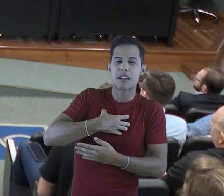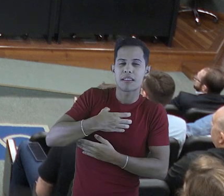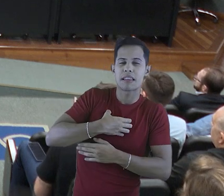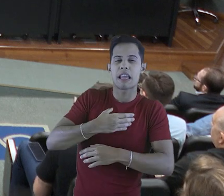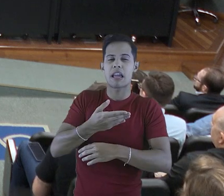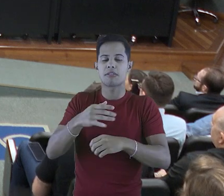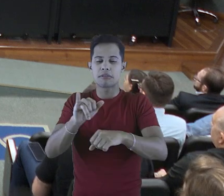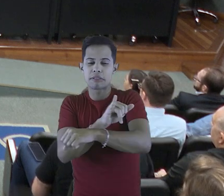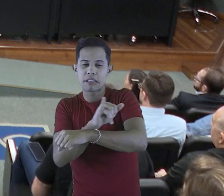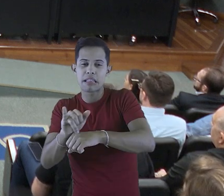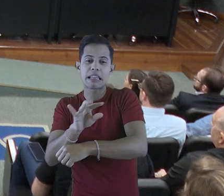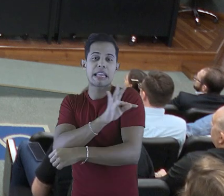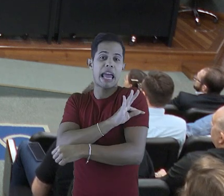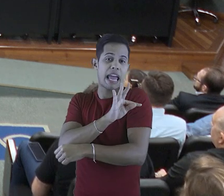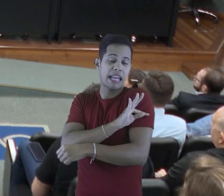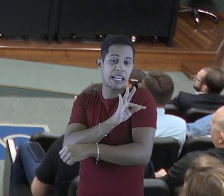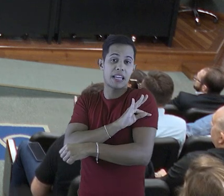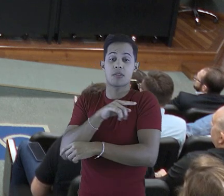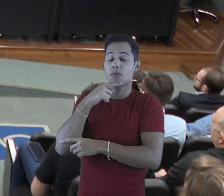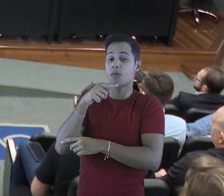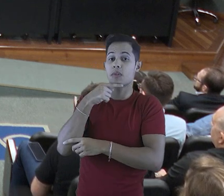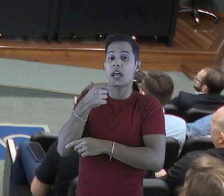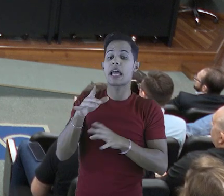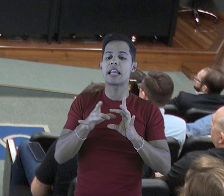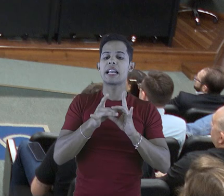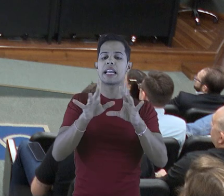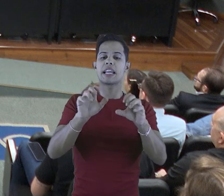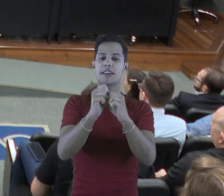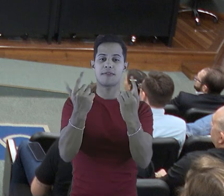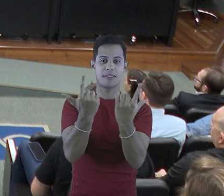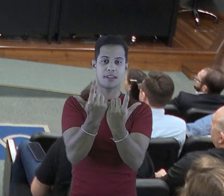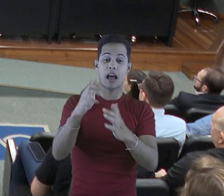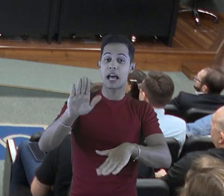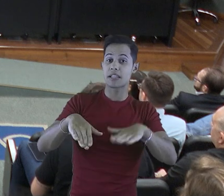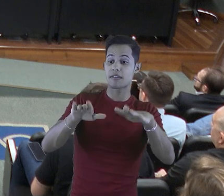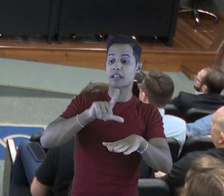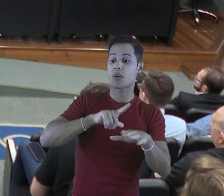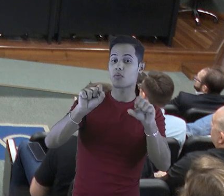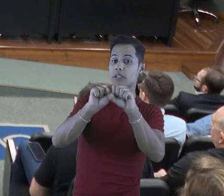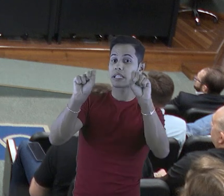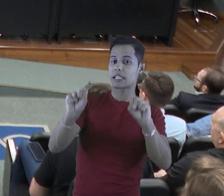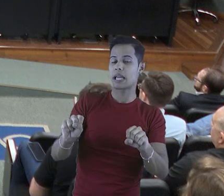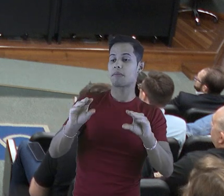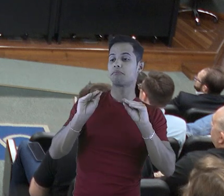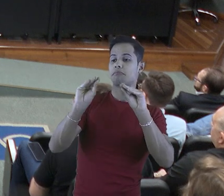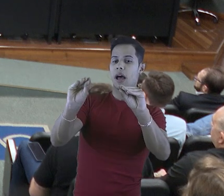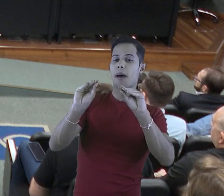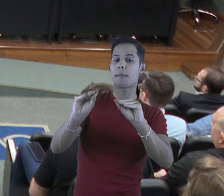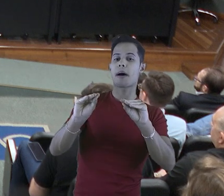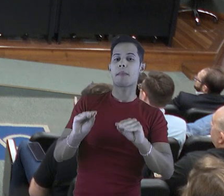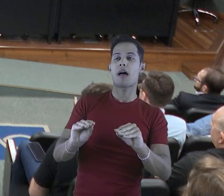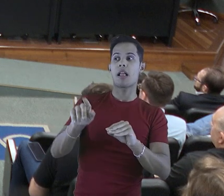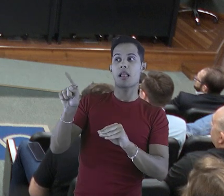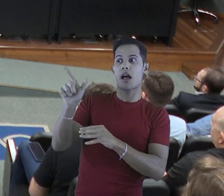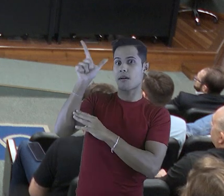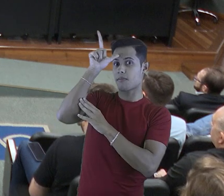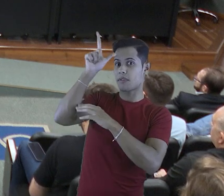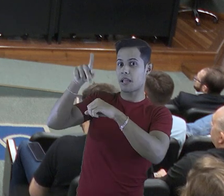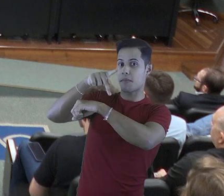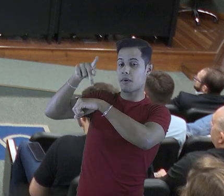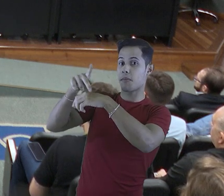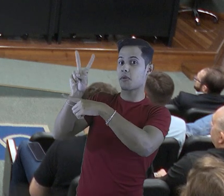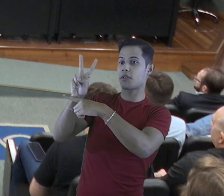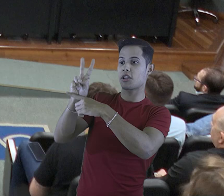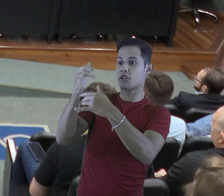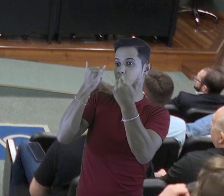razoáveis? Aqueles disponíveis no âmbito da Assembleia. Não posso exigir, por exemplo, um sistema que foi lançado ontem na Alemanha para proteger os dados.